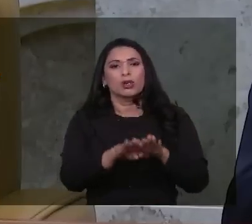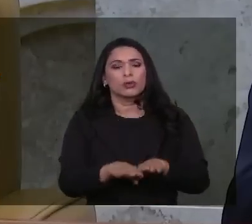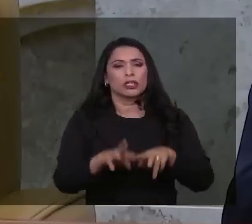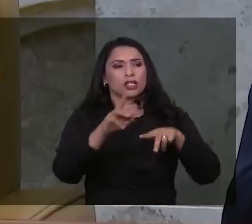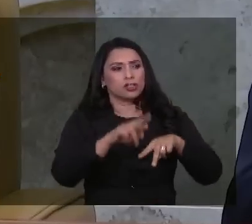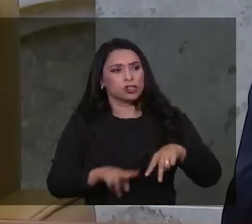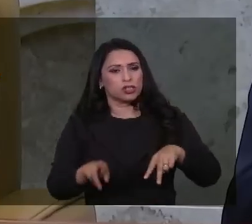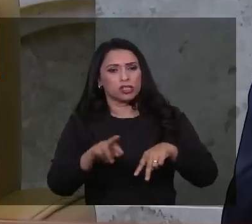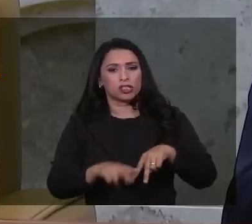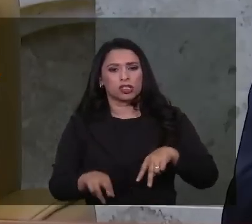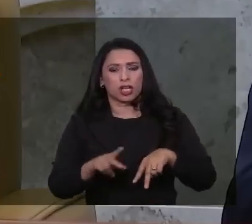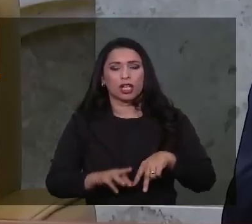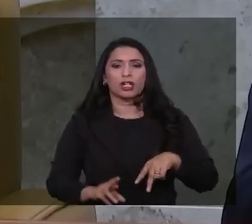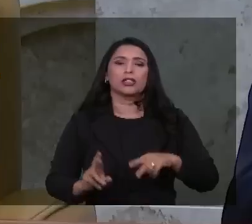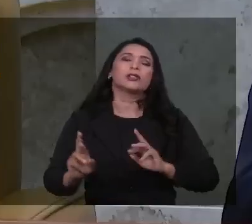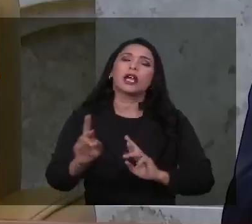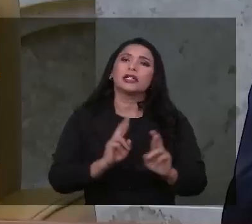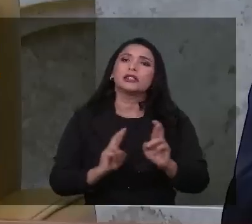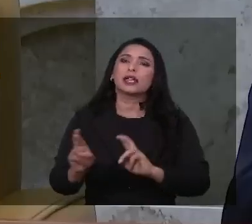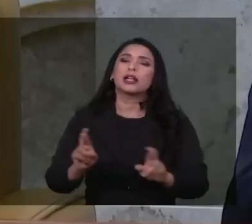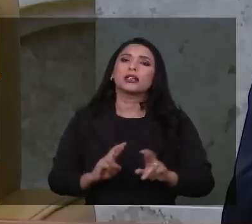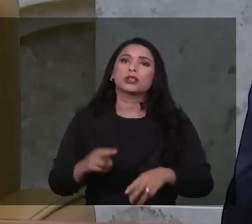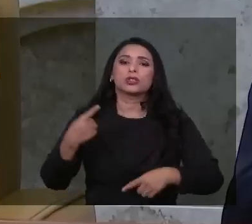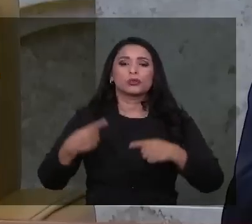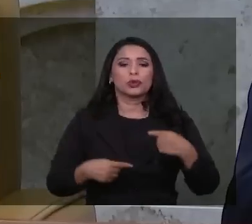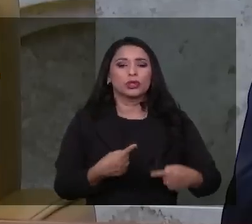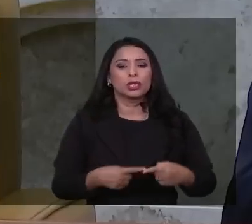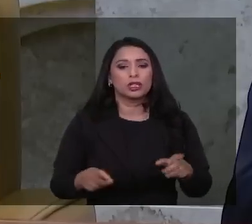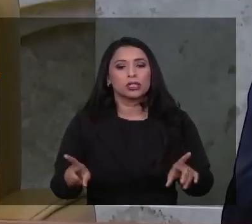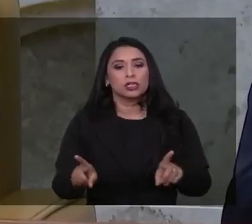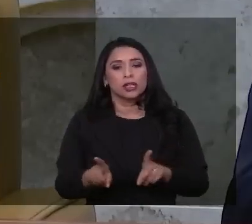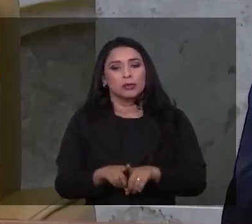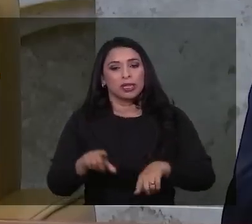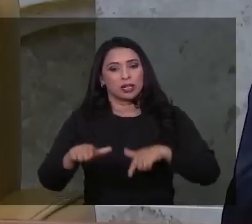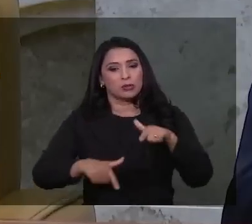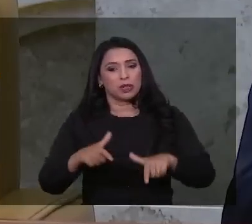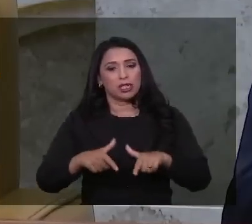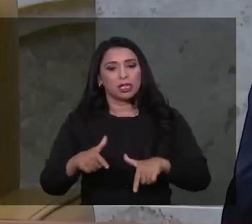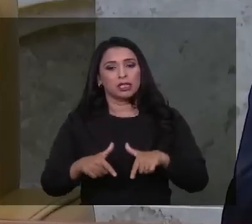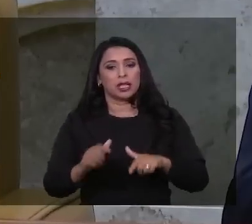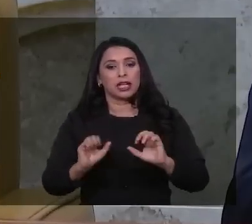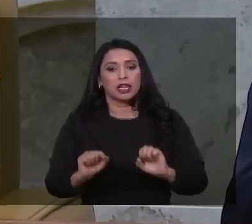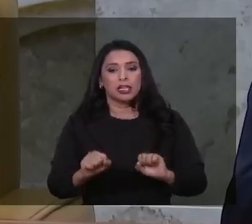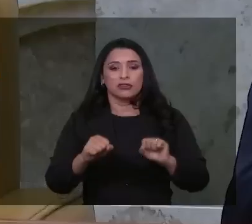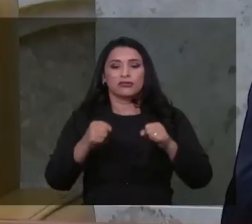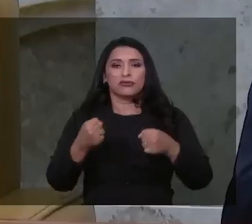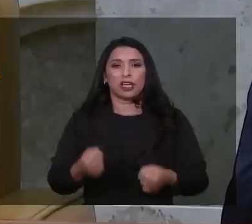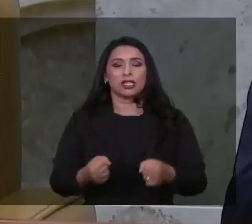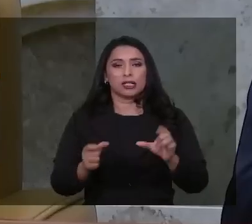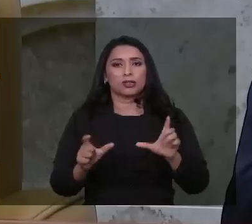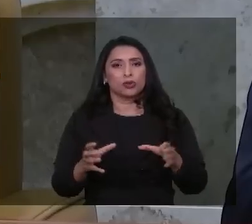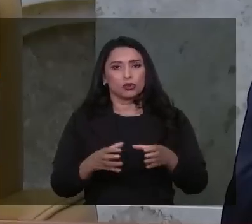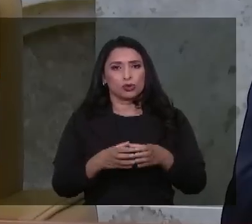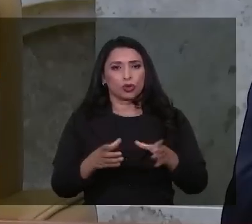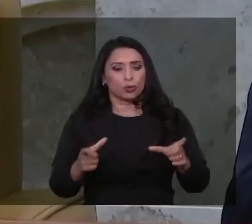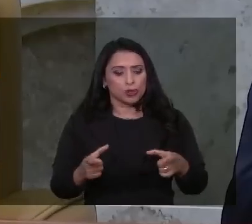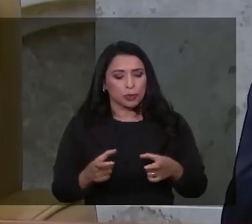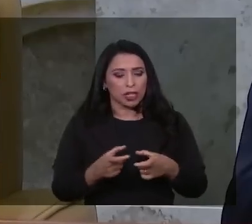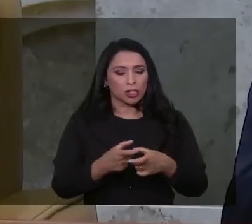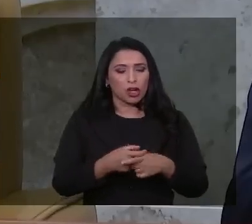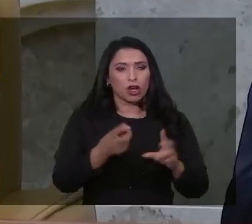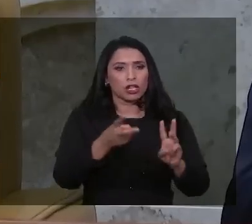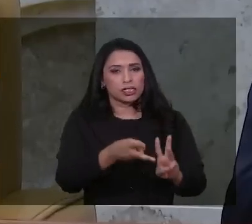nas relações políticas e trabalhistas, que se traduz na defesa das minorias, dos povos indígenas, do meio